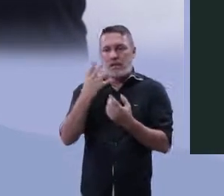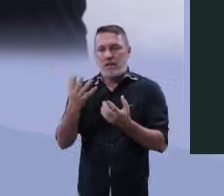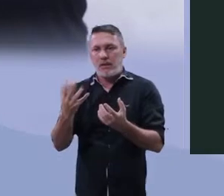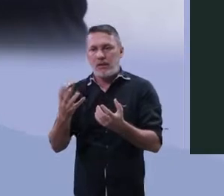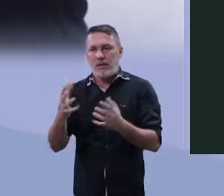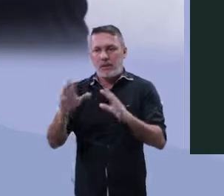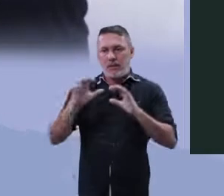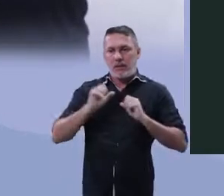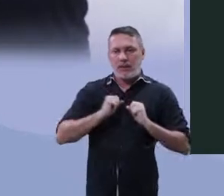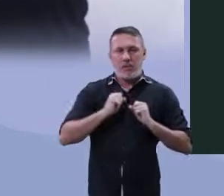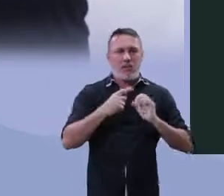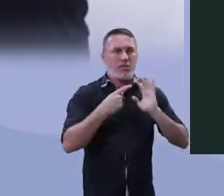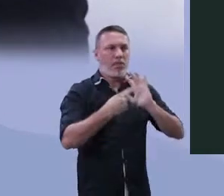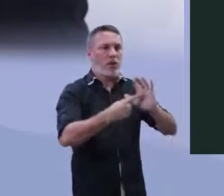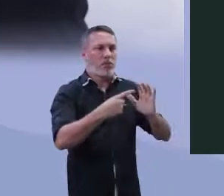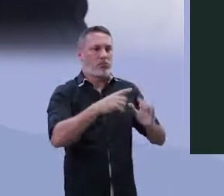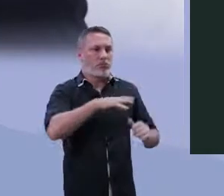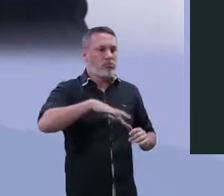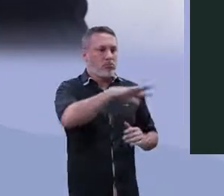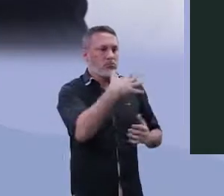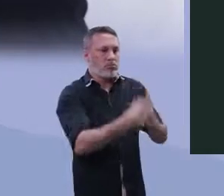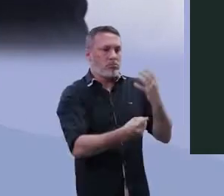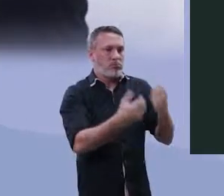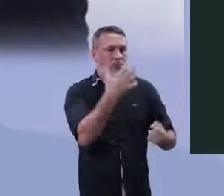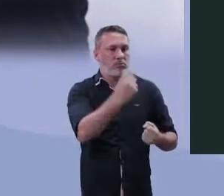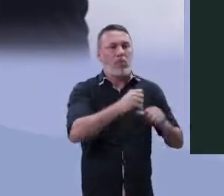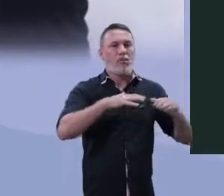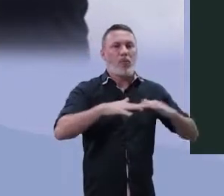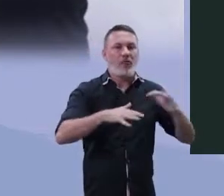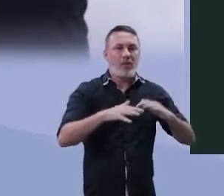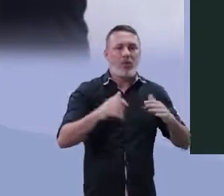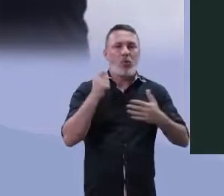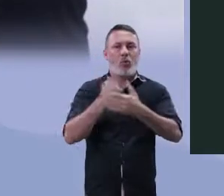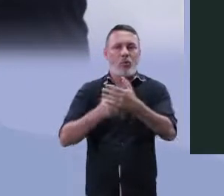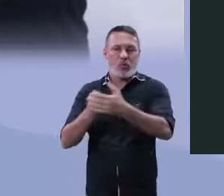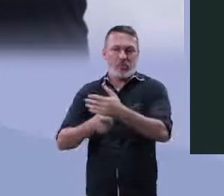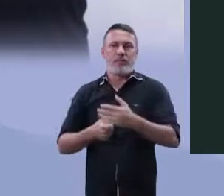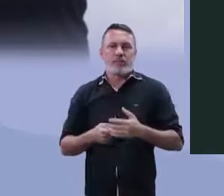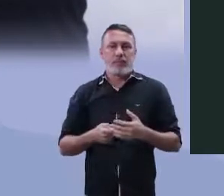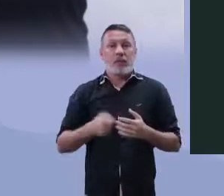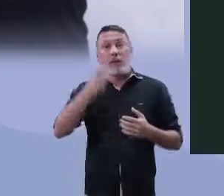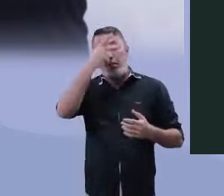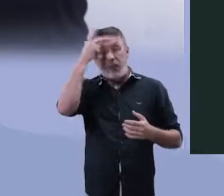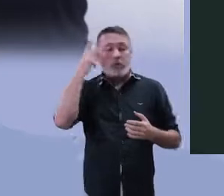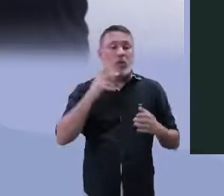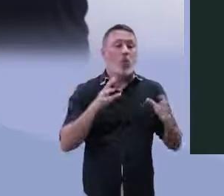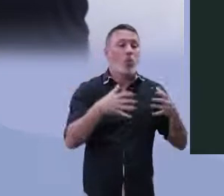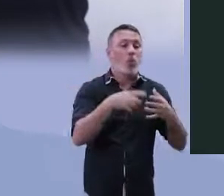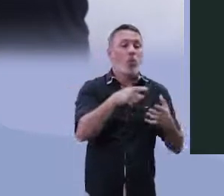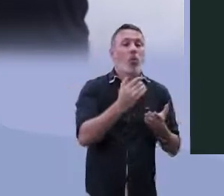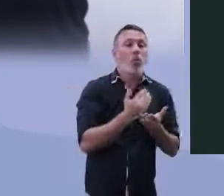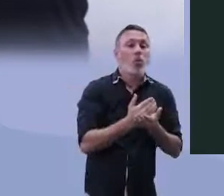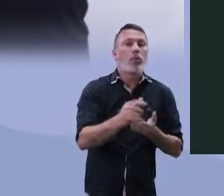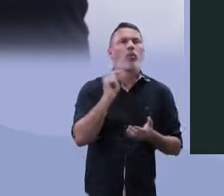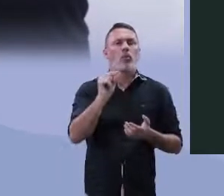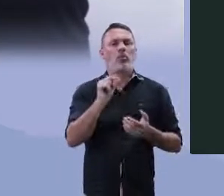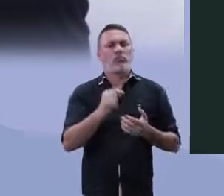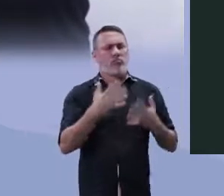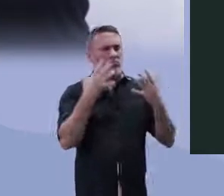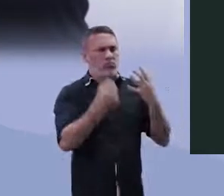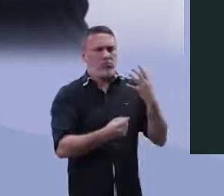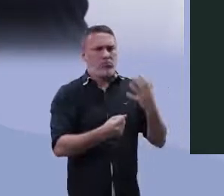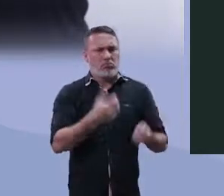as impressões acerca dessa realidade para o grupo de aderentes. Então, assim, as pessoas elas tomam contato, é um autêntico